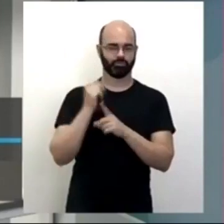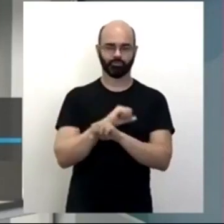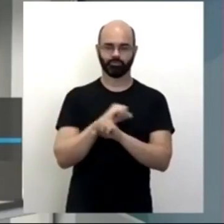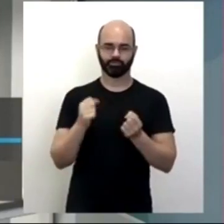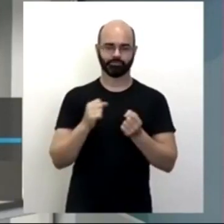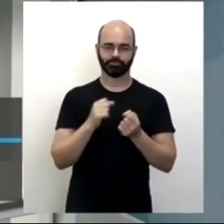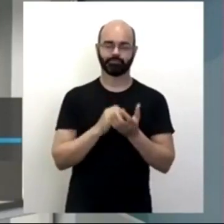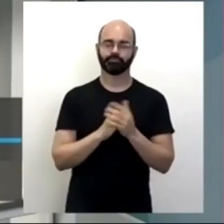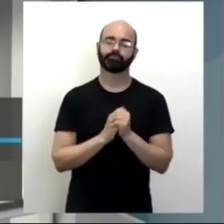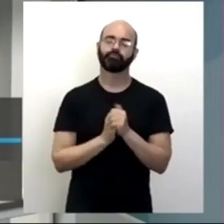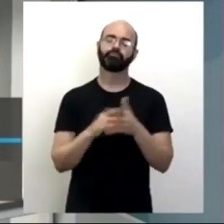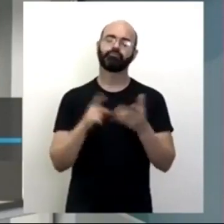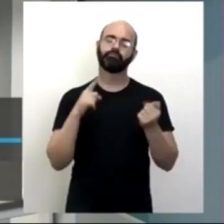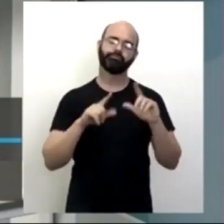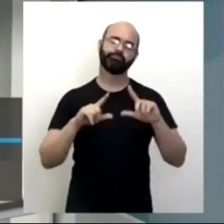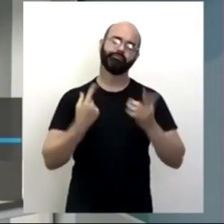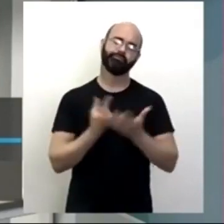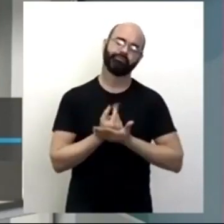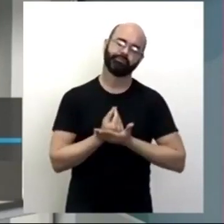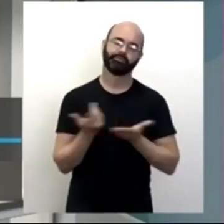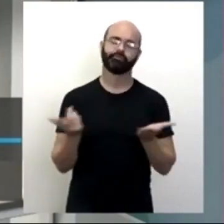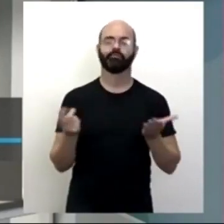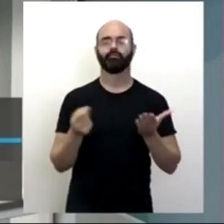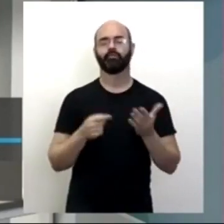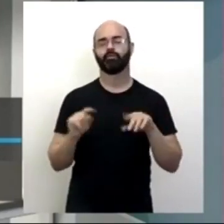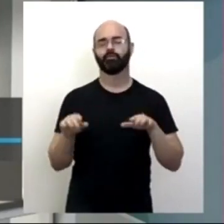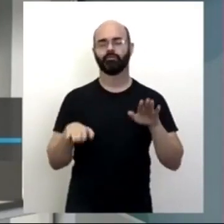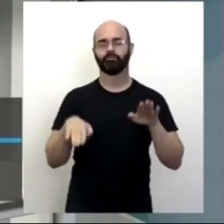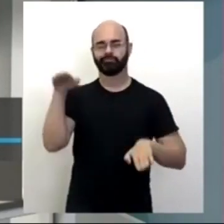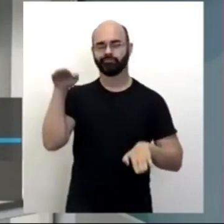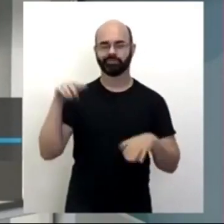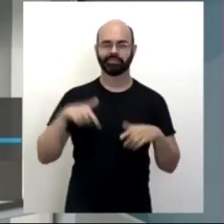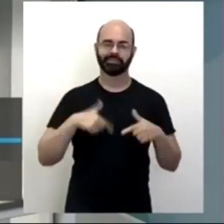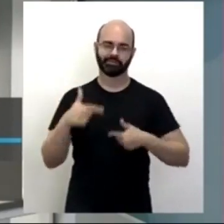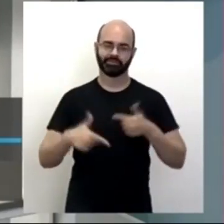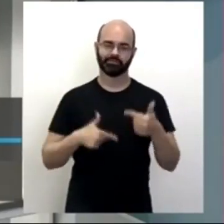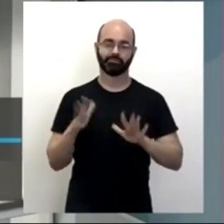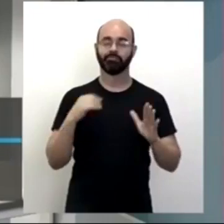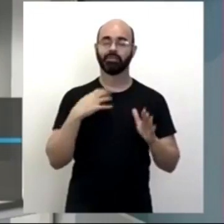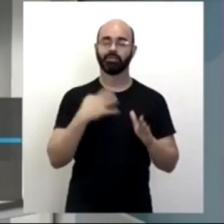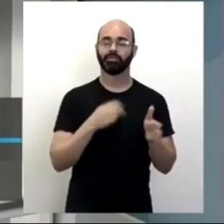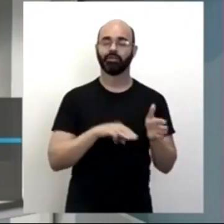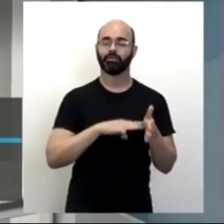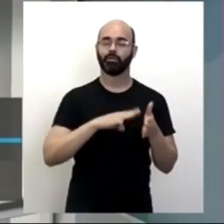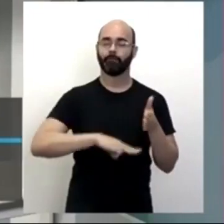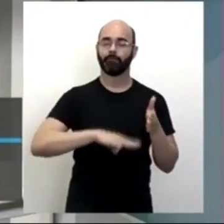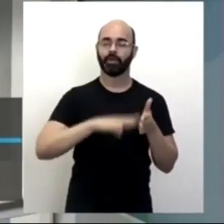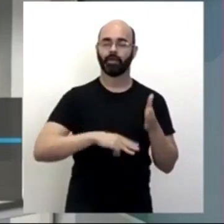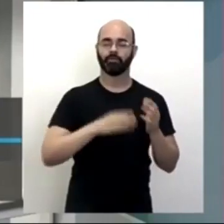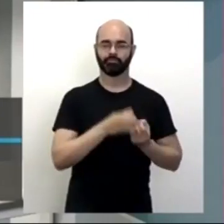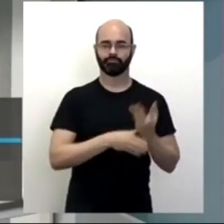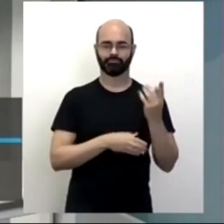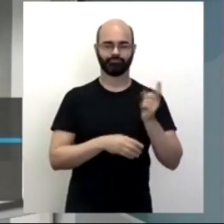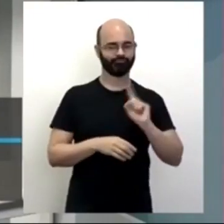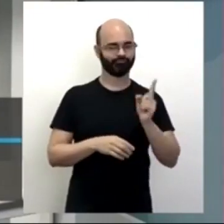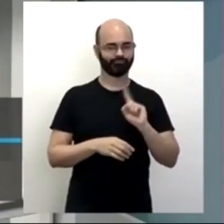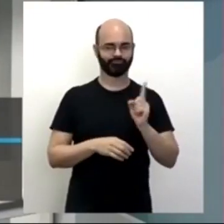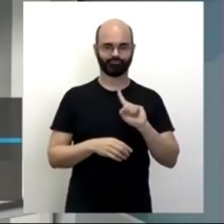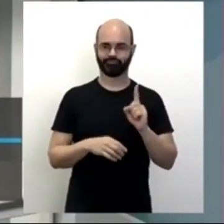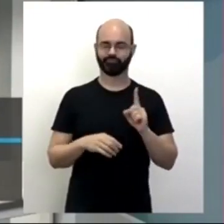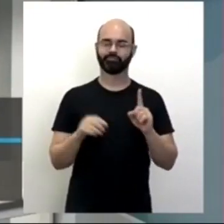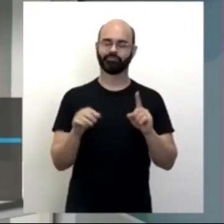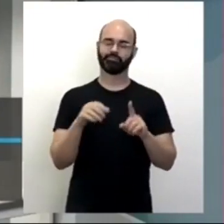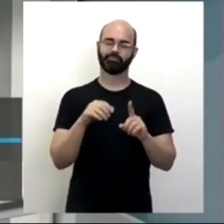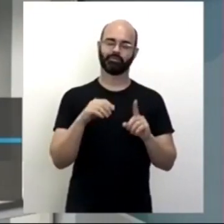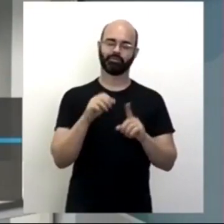capitalismo, às desigualdades, à exploração do trabalho, eles não construíram um método para se chegar a uma sociedade